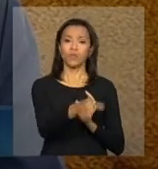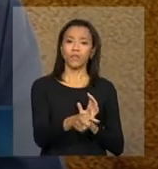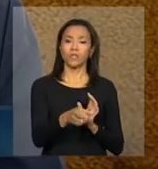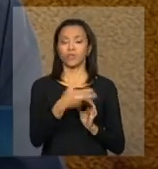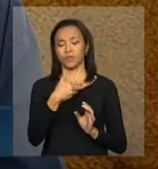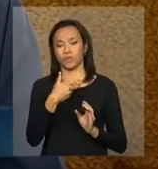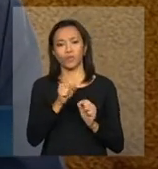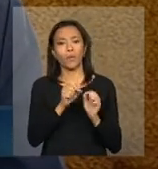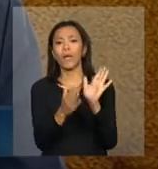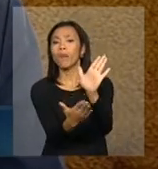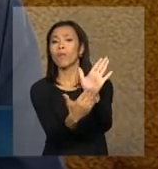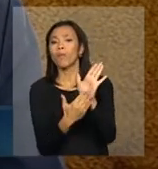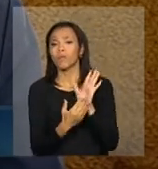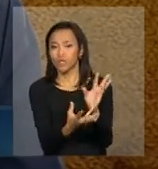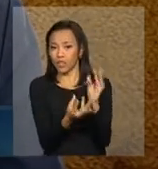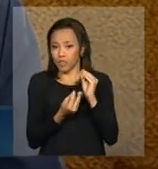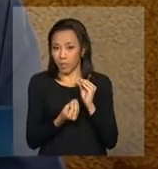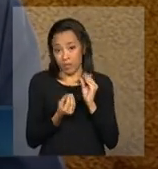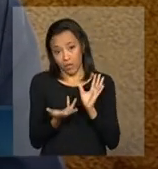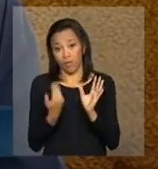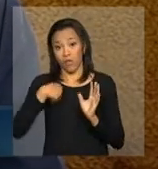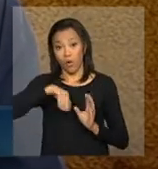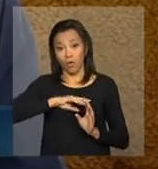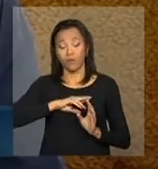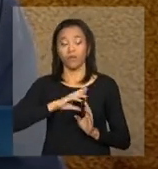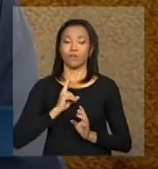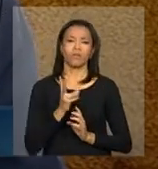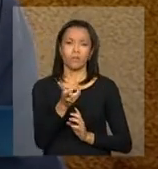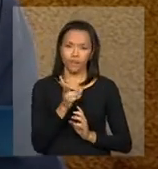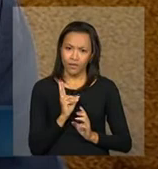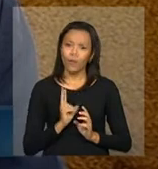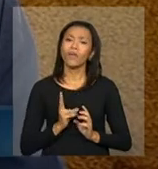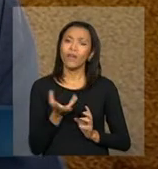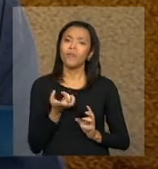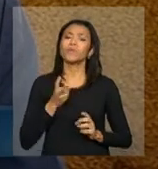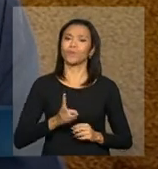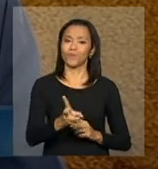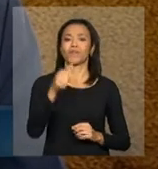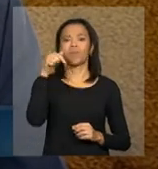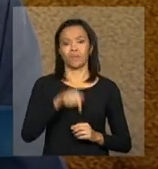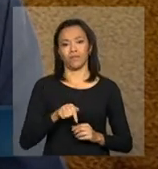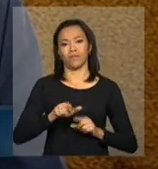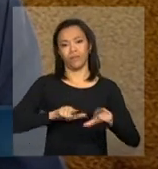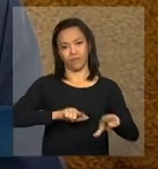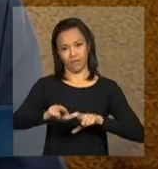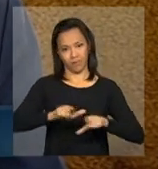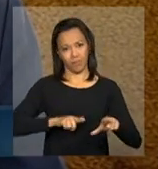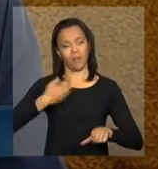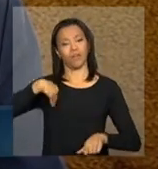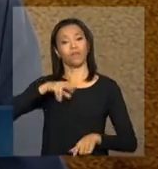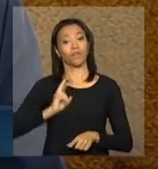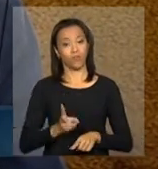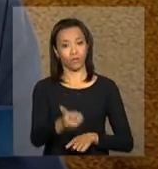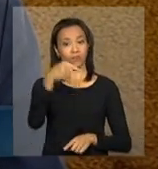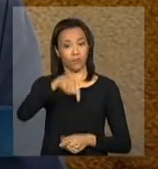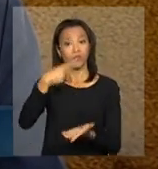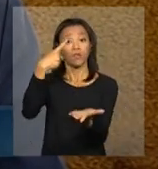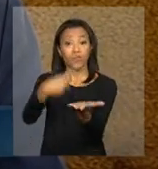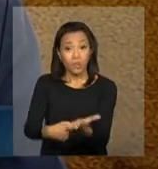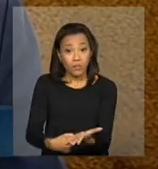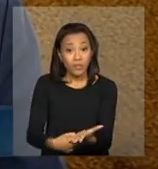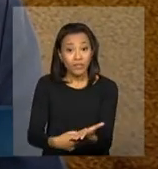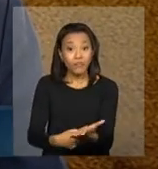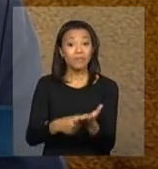governo sobre aquela proposição. A gente pretende manter essa linha. A gente pretende manter esse nosso compromisso